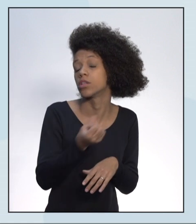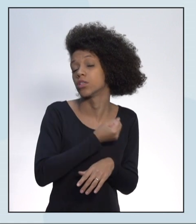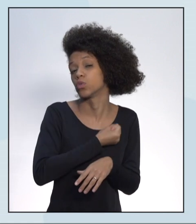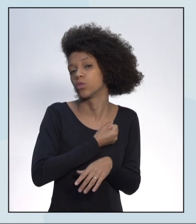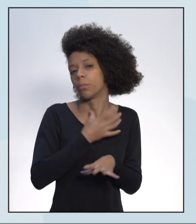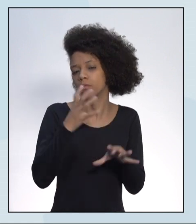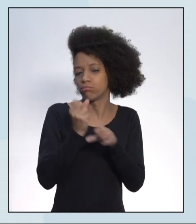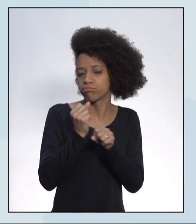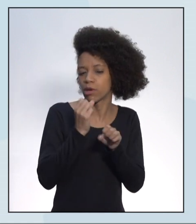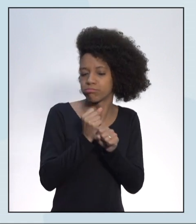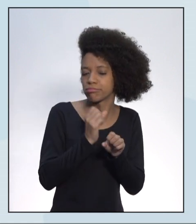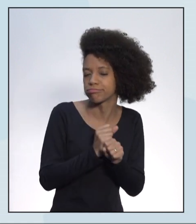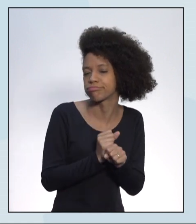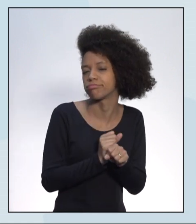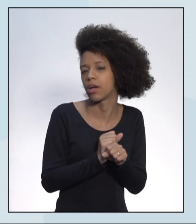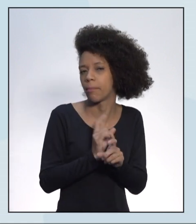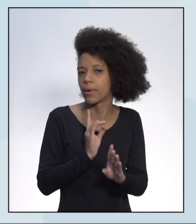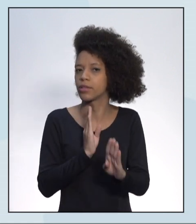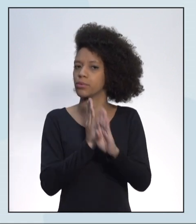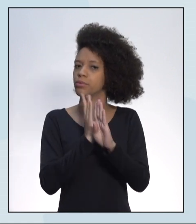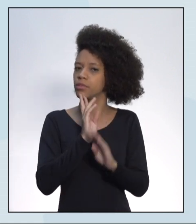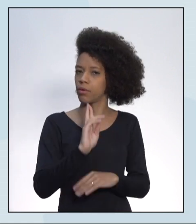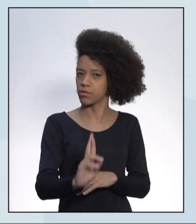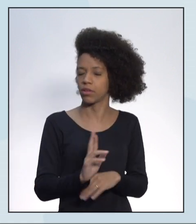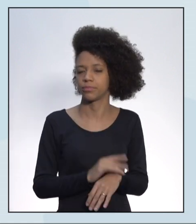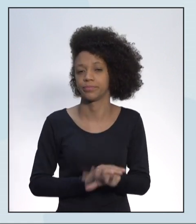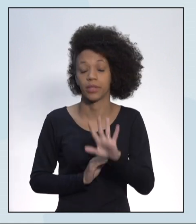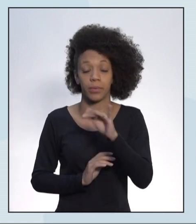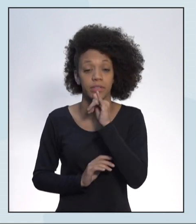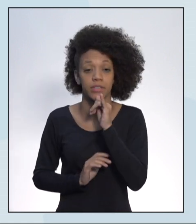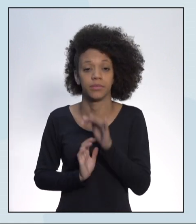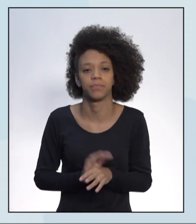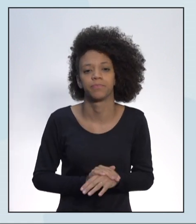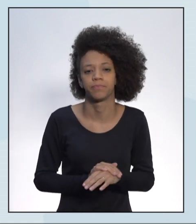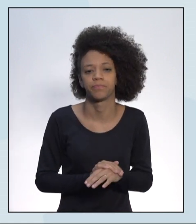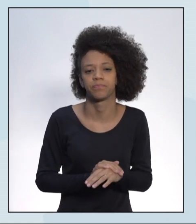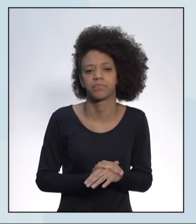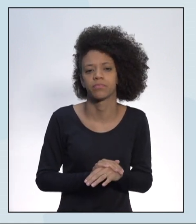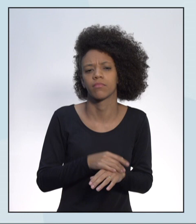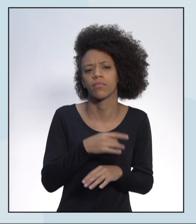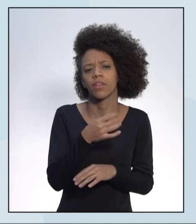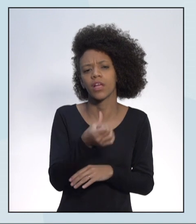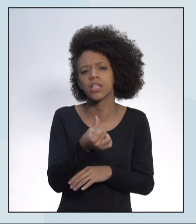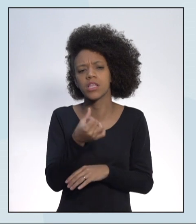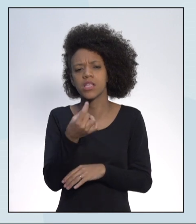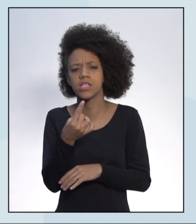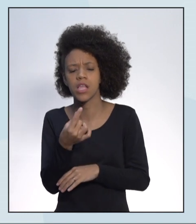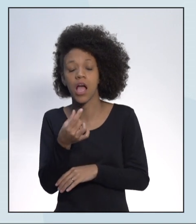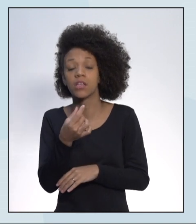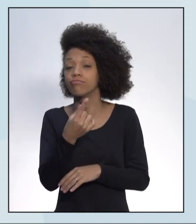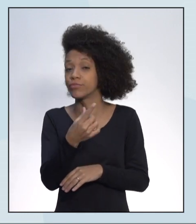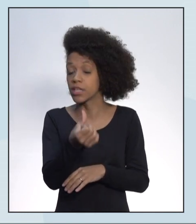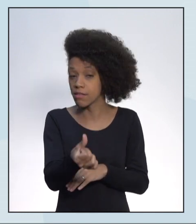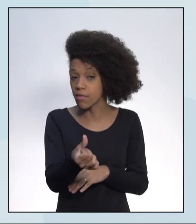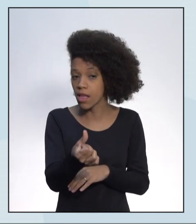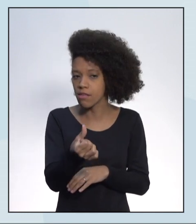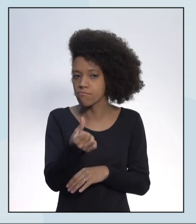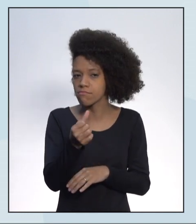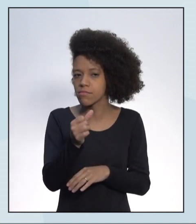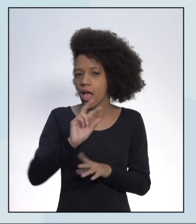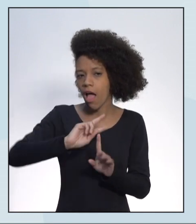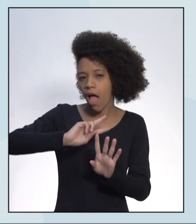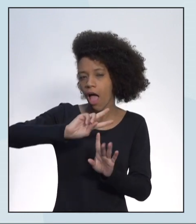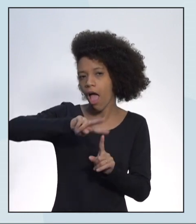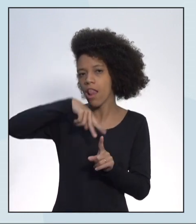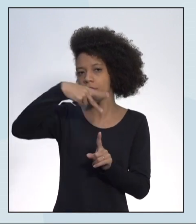para encontrar o tal número. Agora vamos lá, exemplo, 16 elevado a meio. Observe que o 1, que era o número que estava em cima, ele